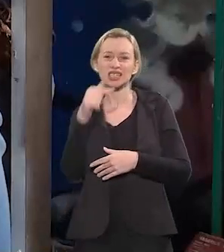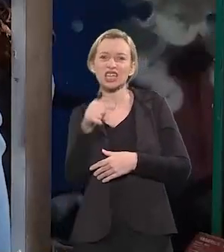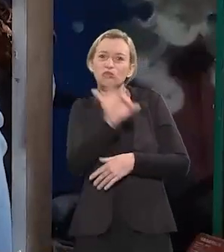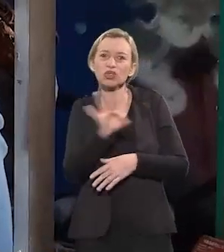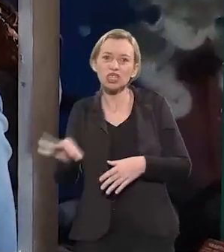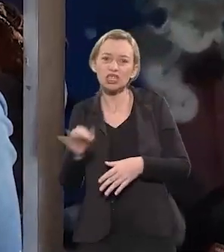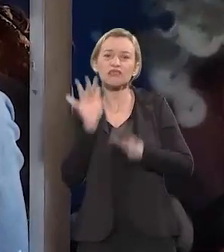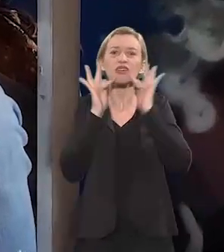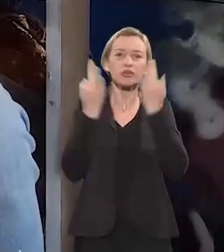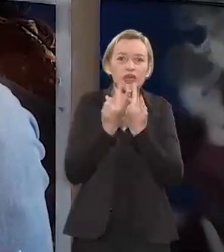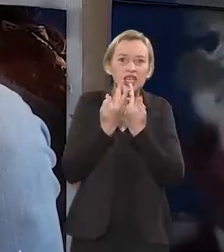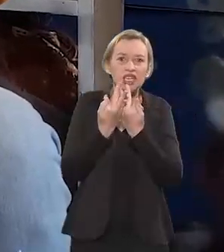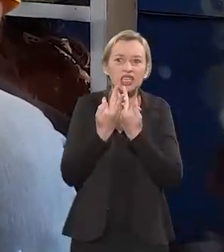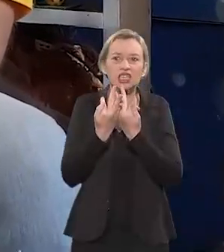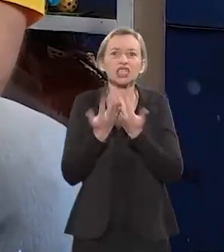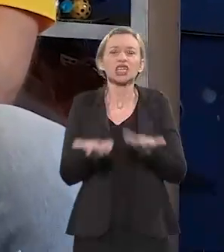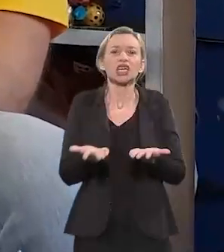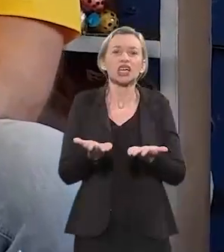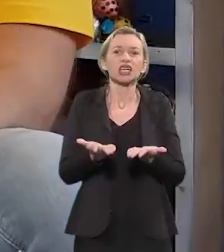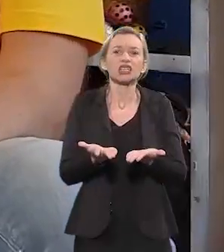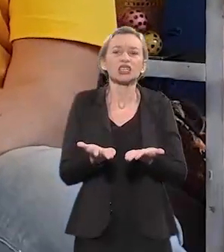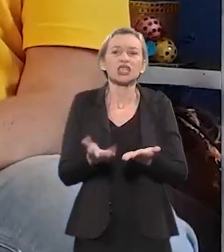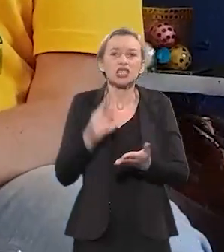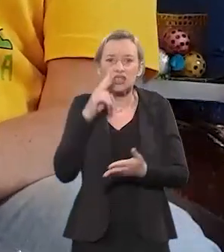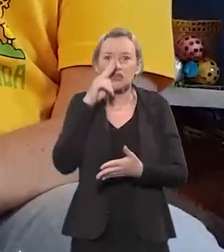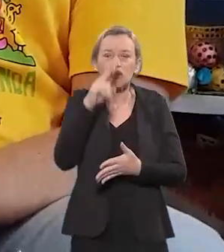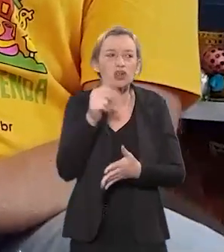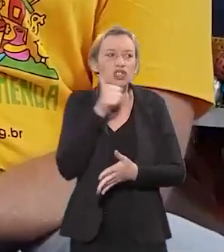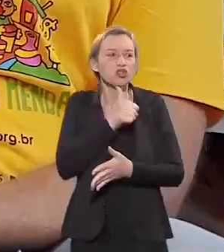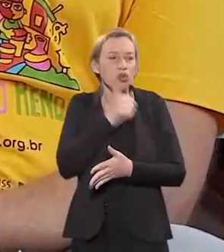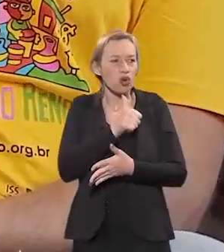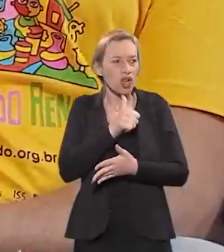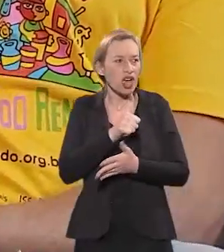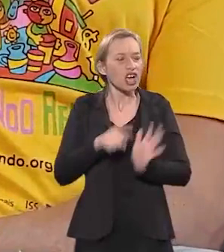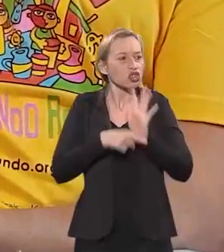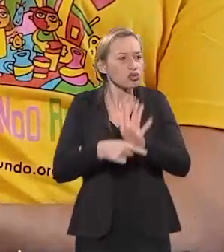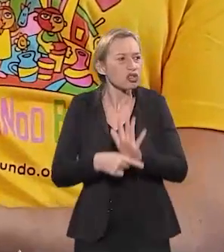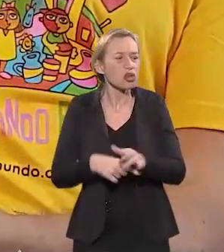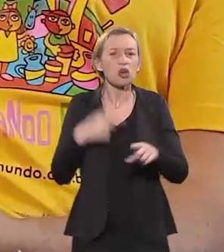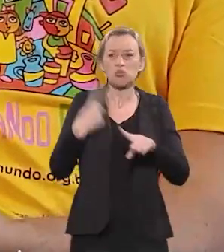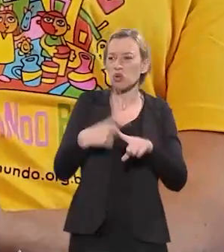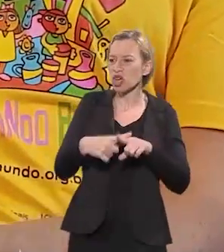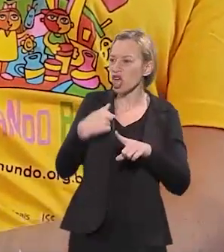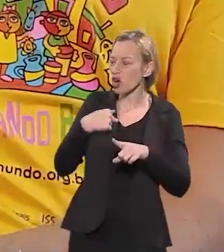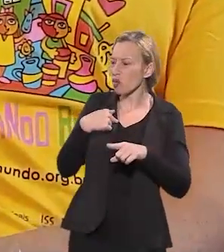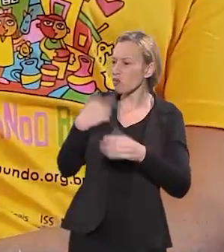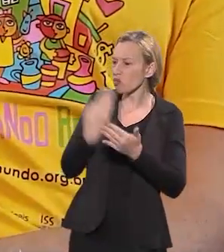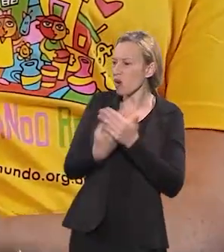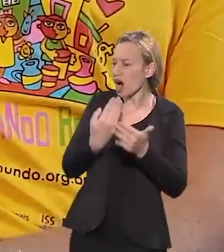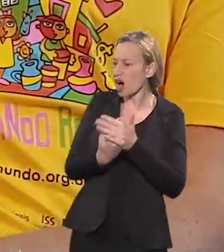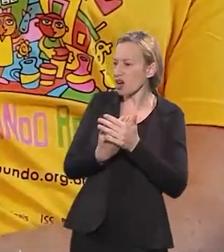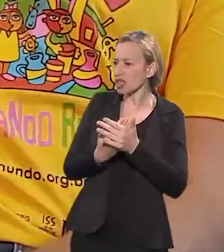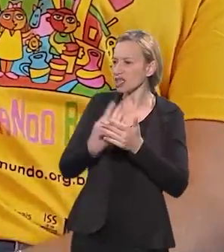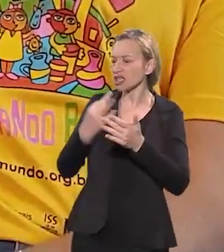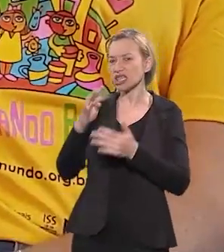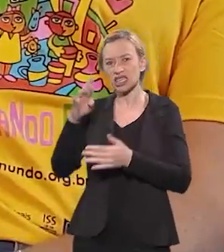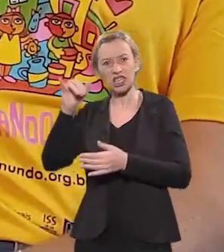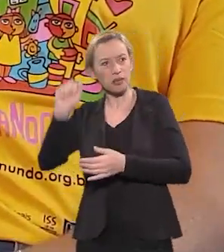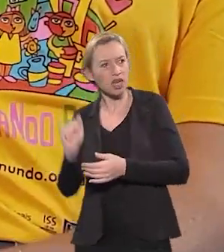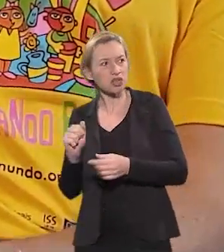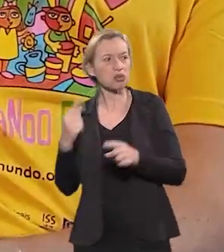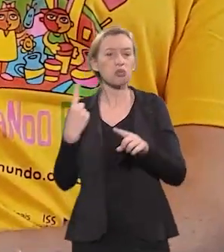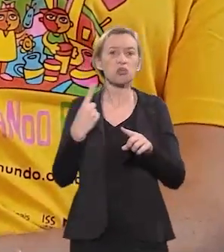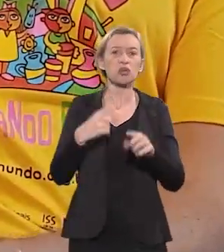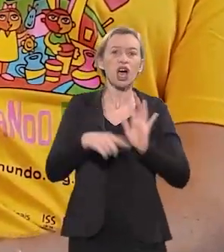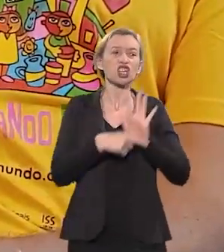95%, 97% das famílias mantidas por essa força feminina, por que, que ao invés de eu fazer uma aula de entretenimento, eu não faço uma aula de